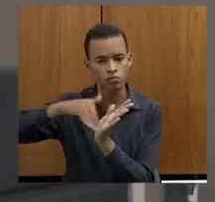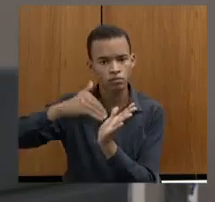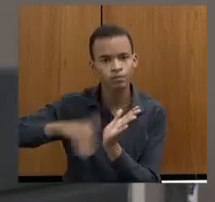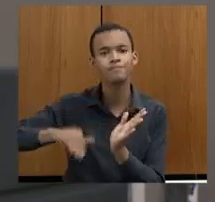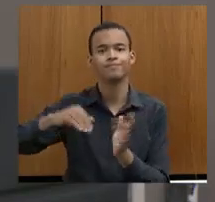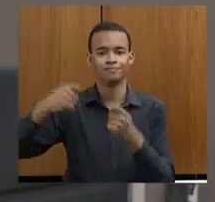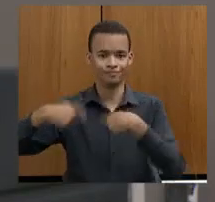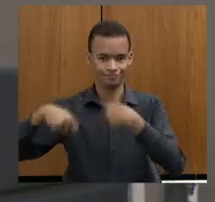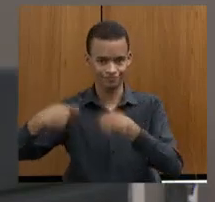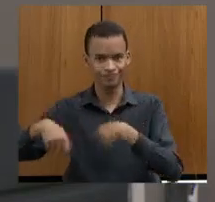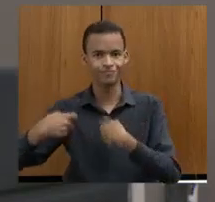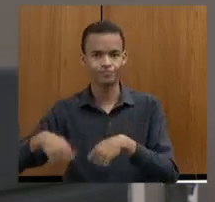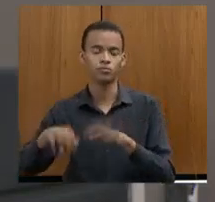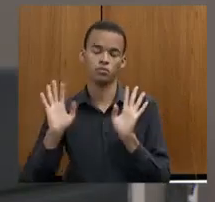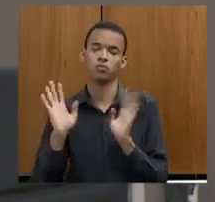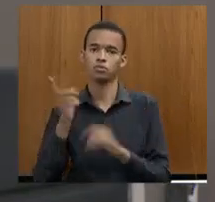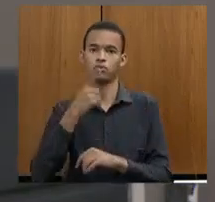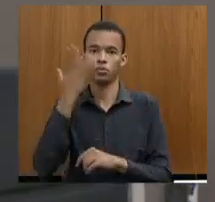nós